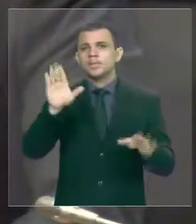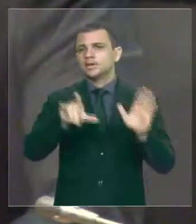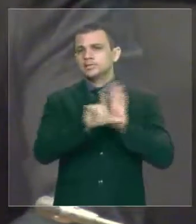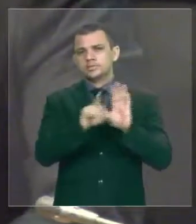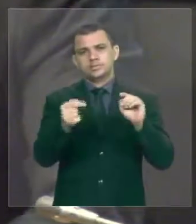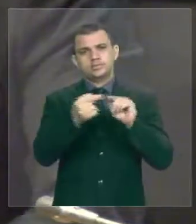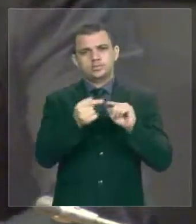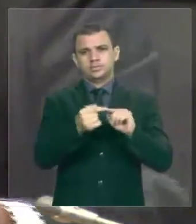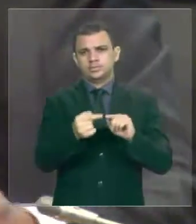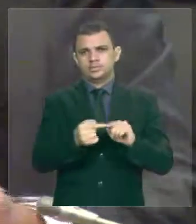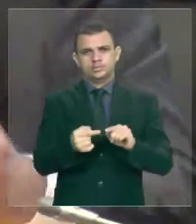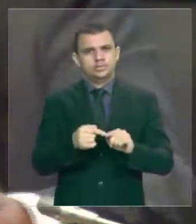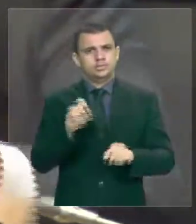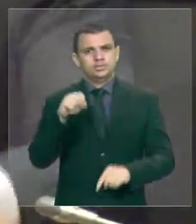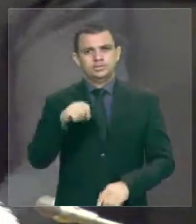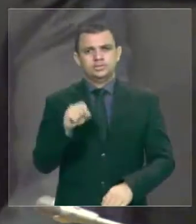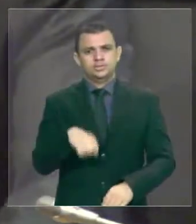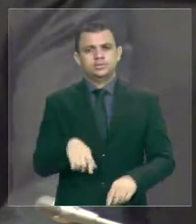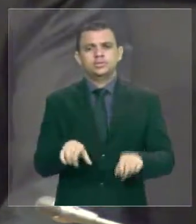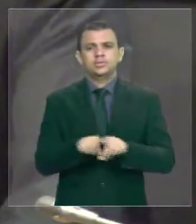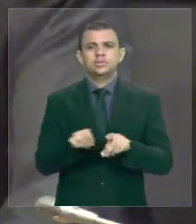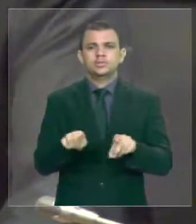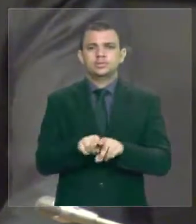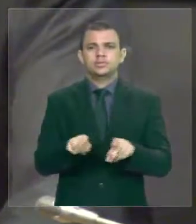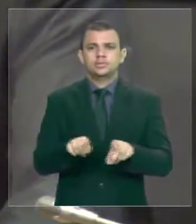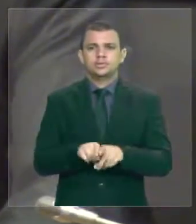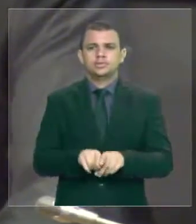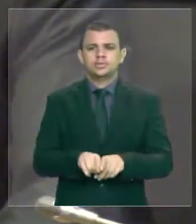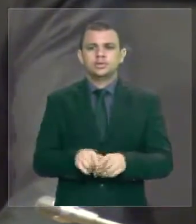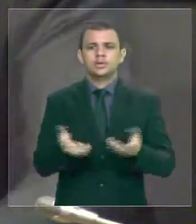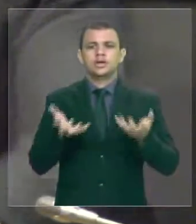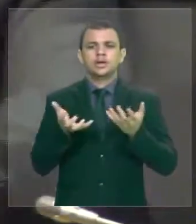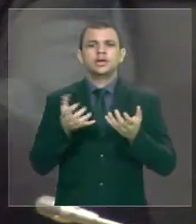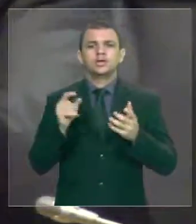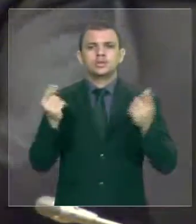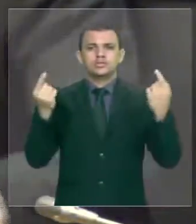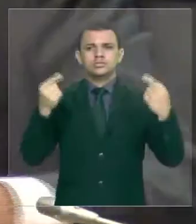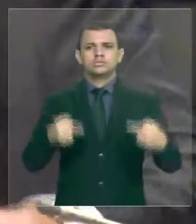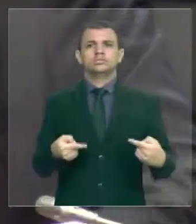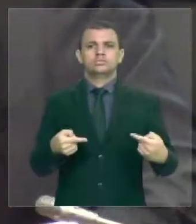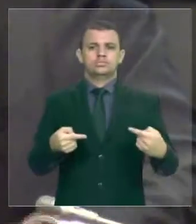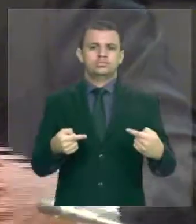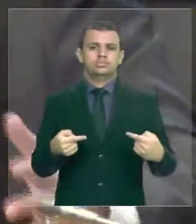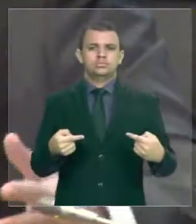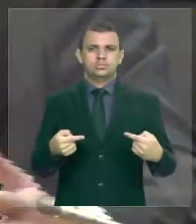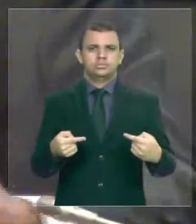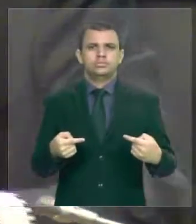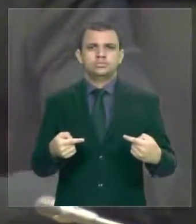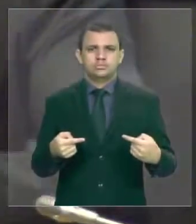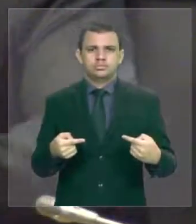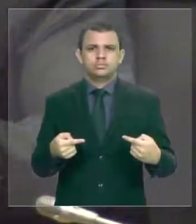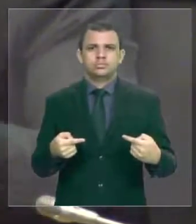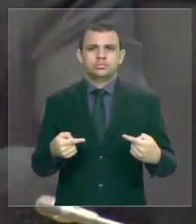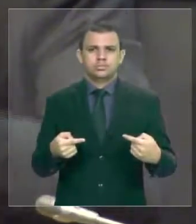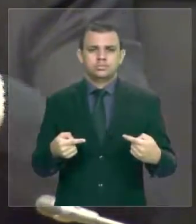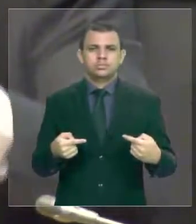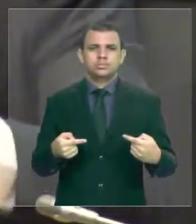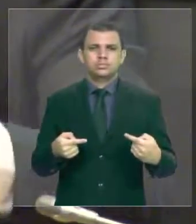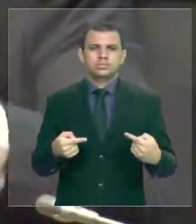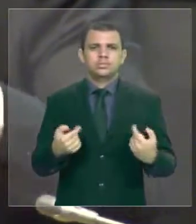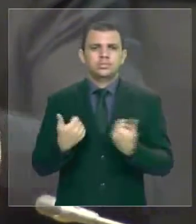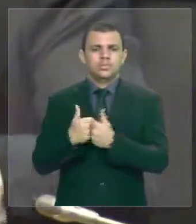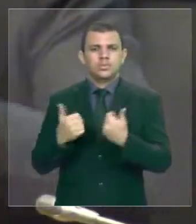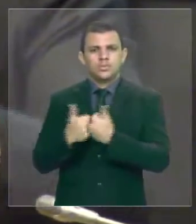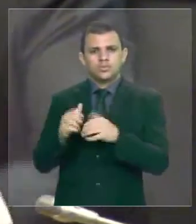existe para se disputar não só o transporte coletivo, como